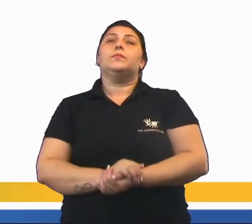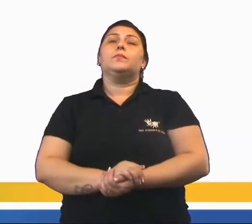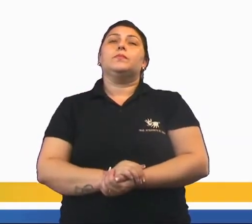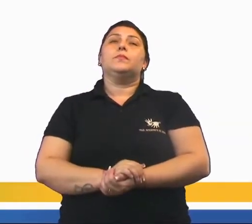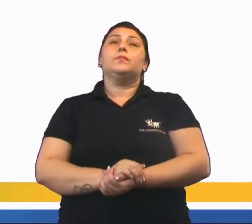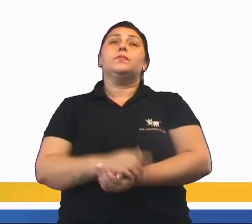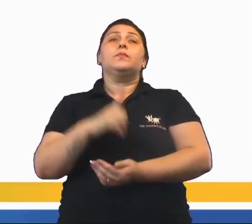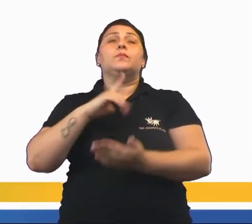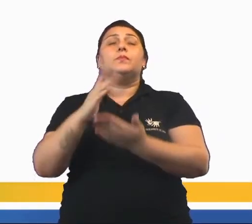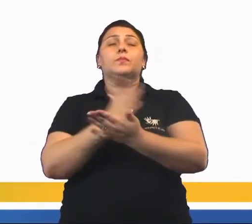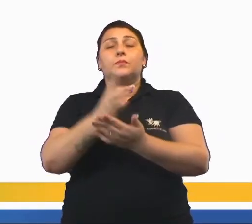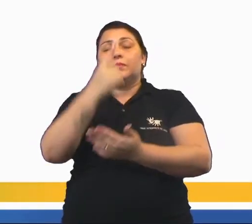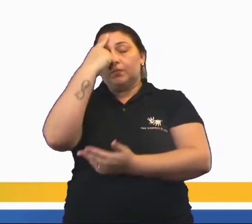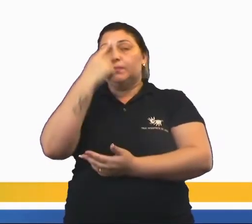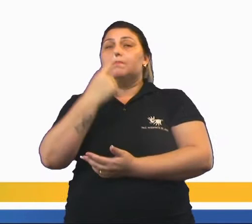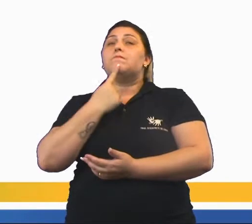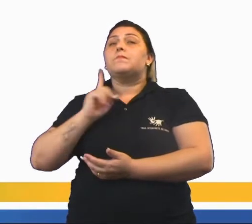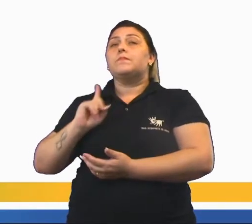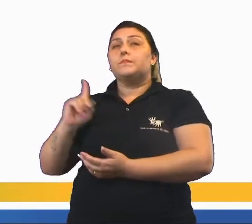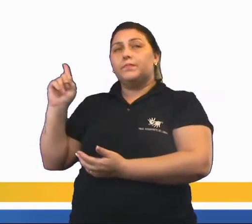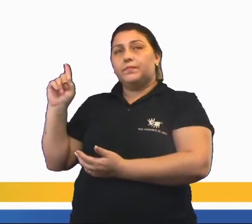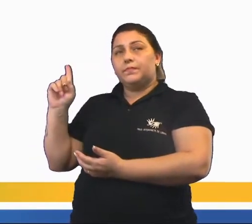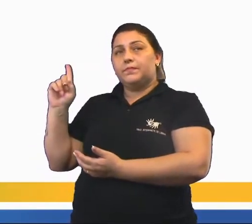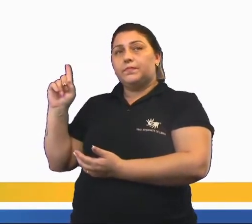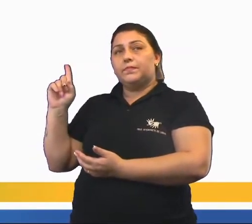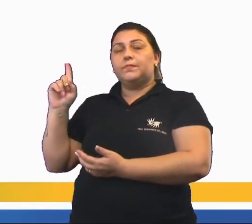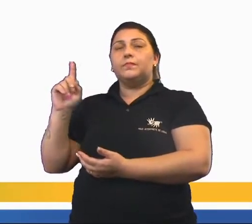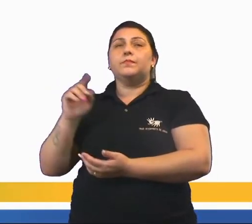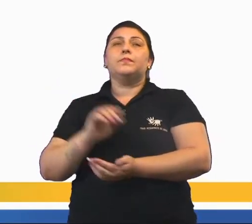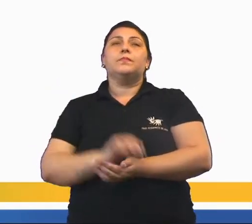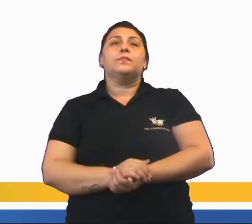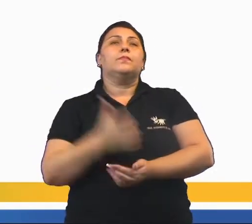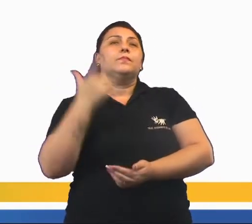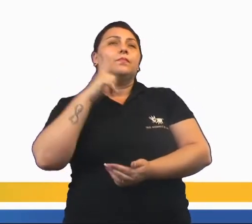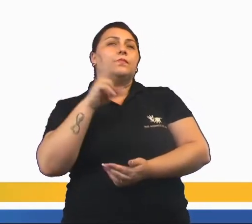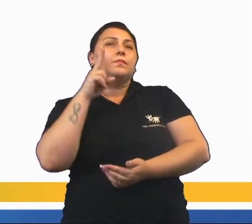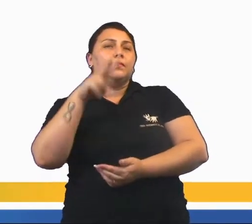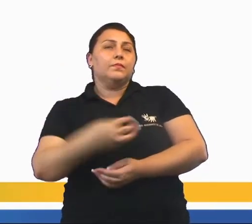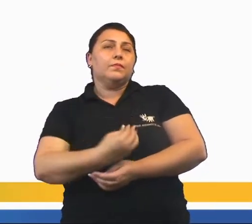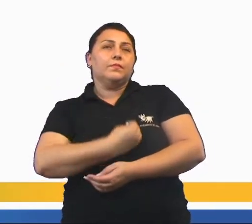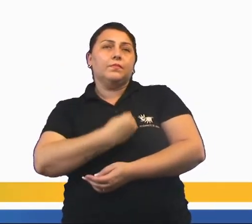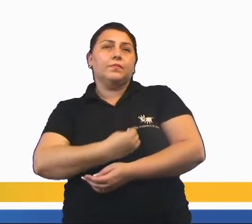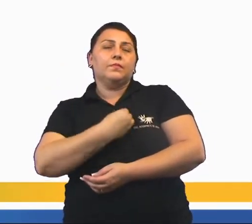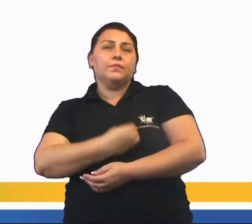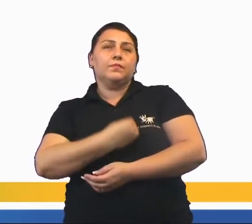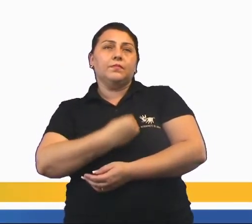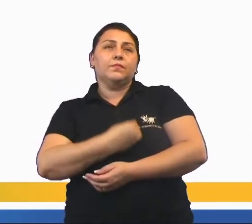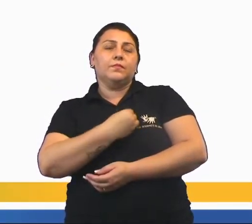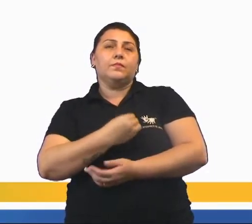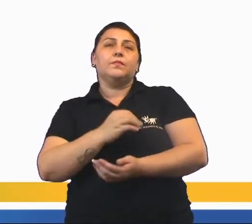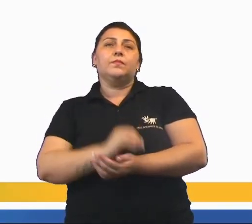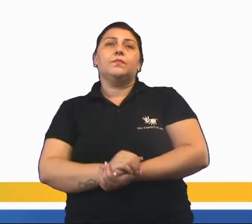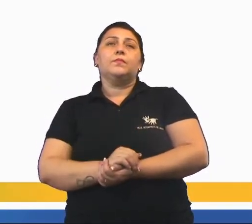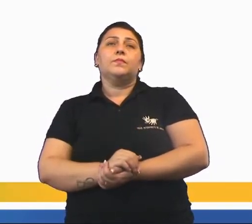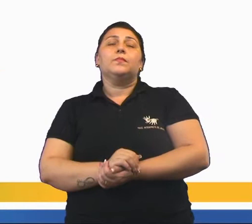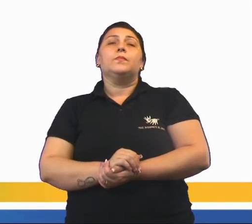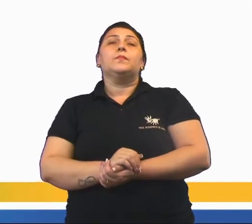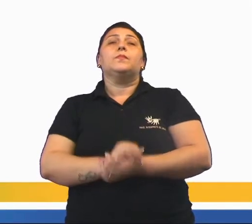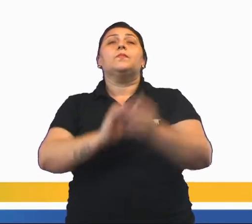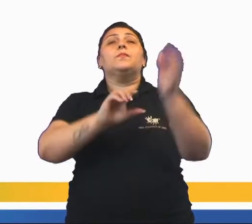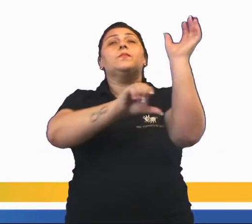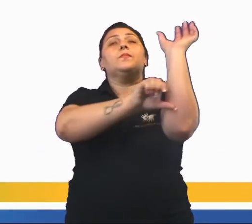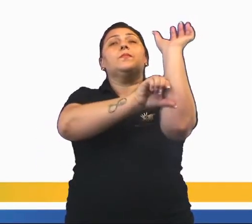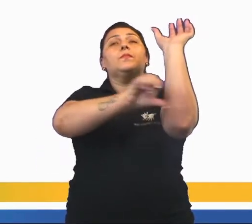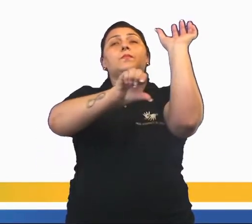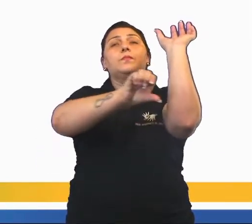E aqui eu tenho algumas imagens do solo arenoso. Olhem só essa primeira imagem, nós conseguimos ver a presença aí de um tipo de cacto.